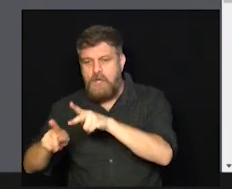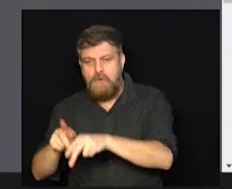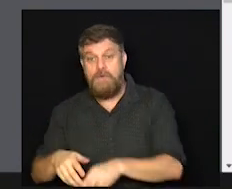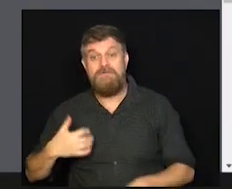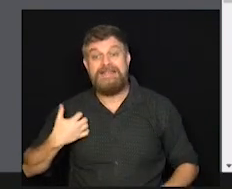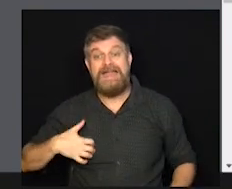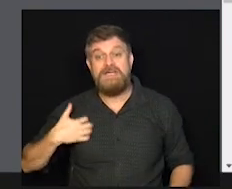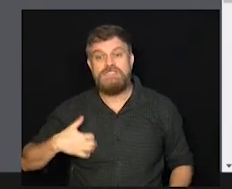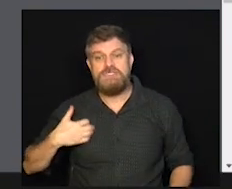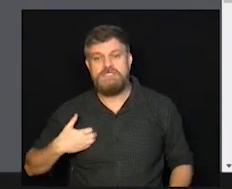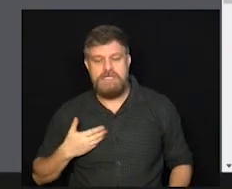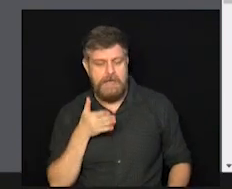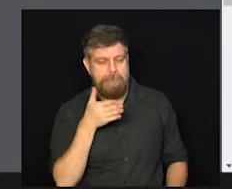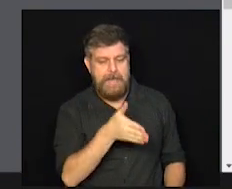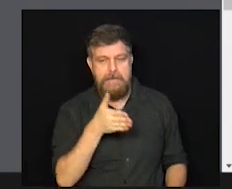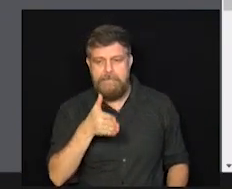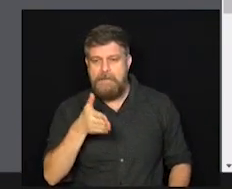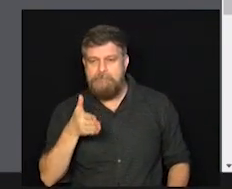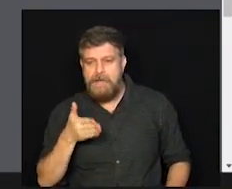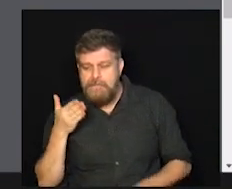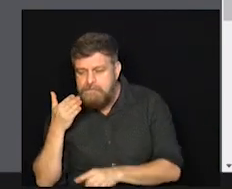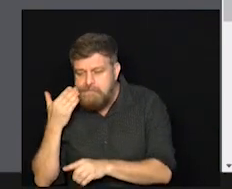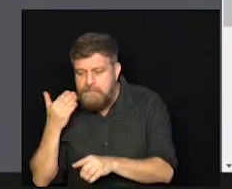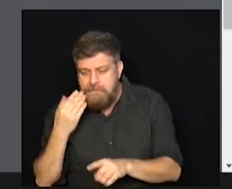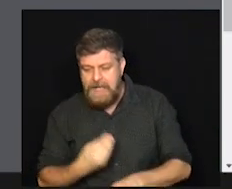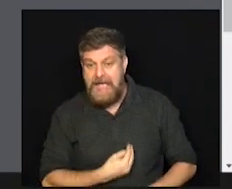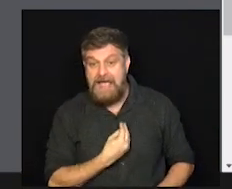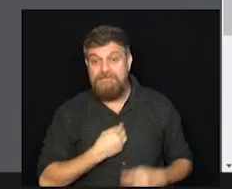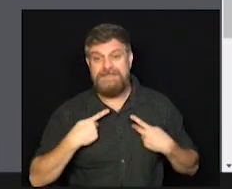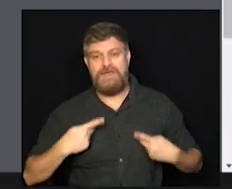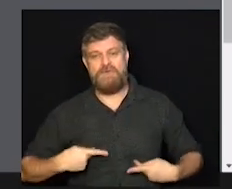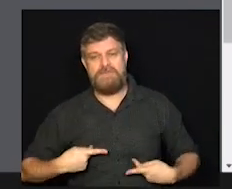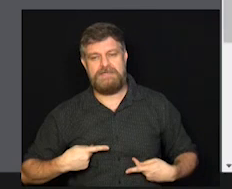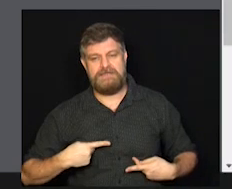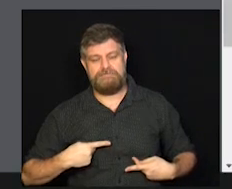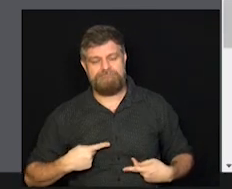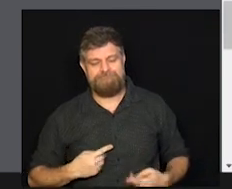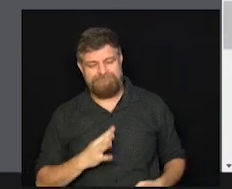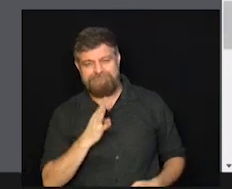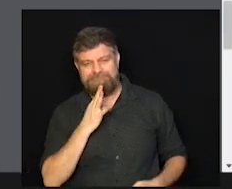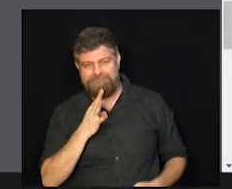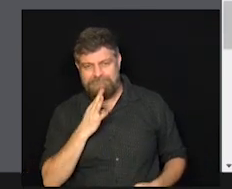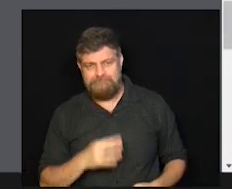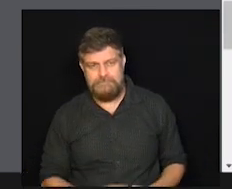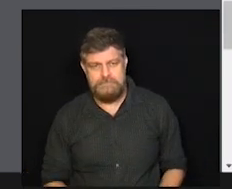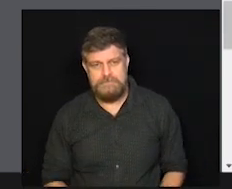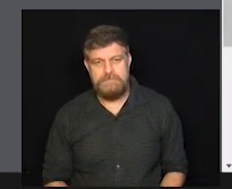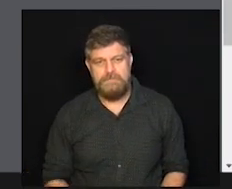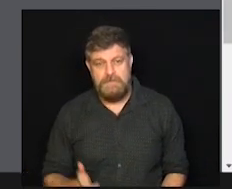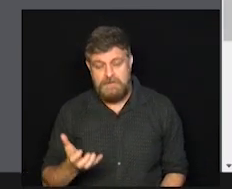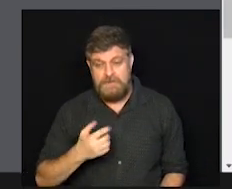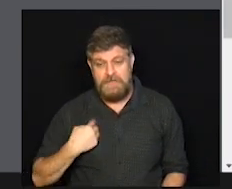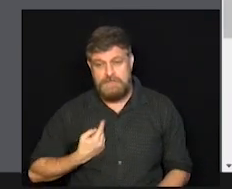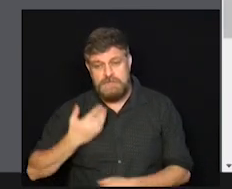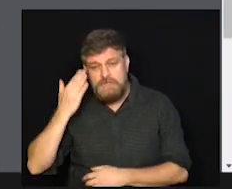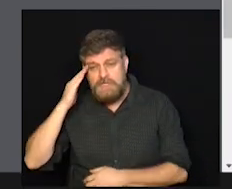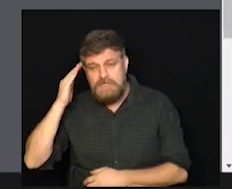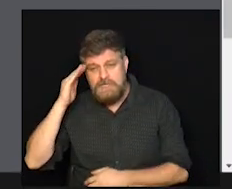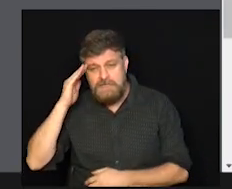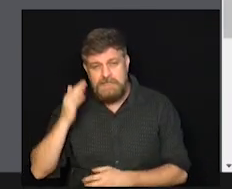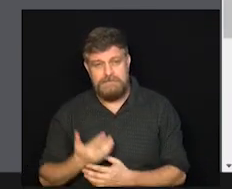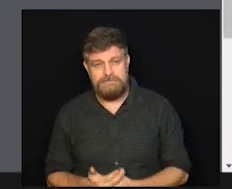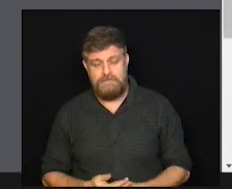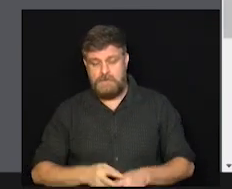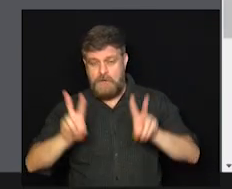intermediários, conhecer a vida humana. Outra coisa bonita aqui que eu queria mostrar, que o símbolo nos ajuda a ver e entender, é o tema